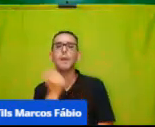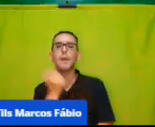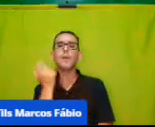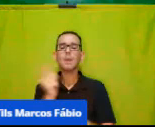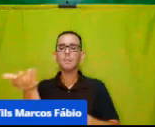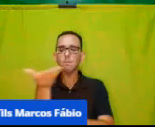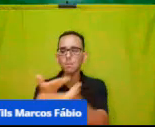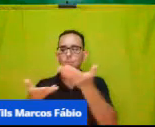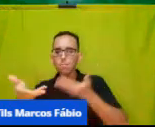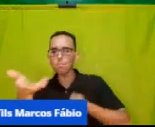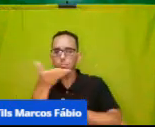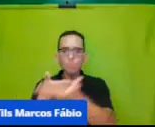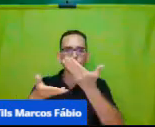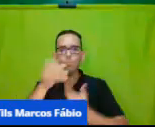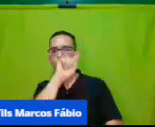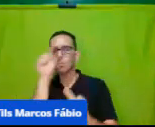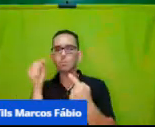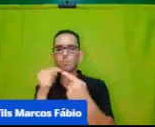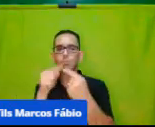né.